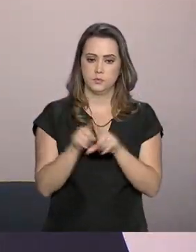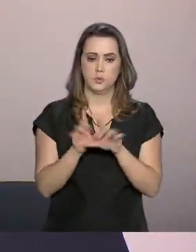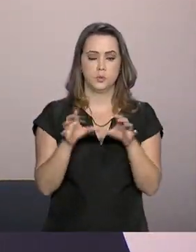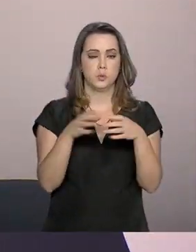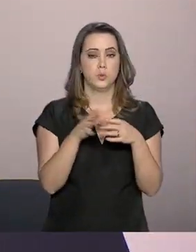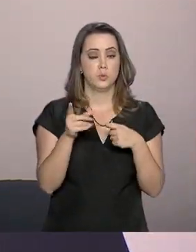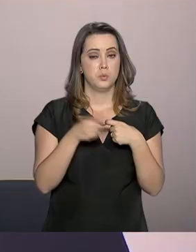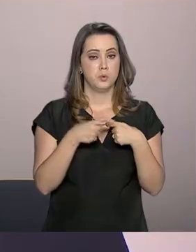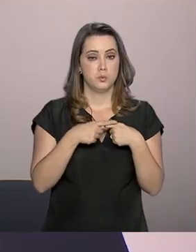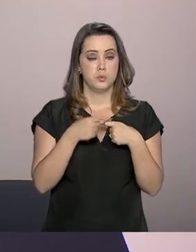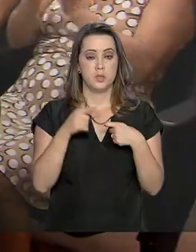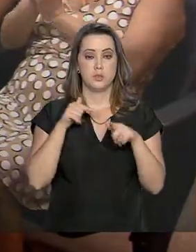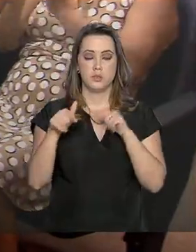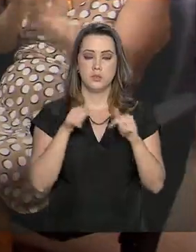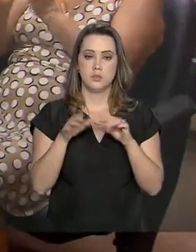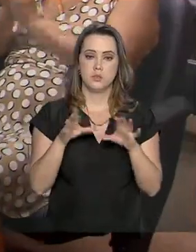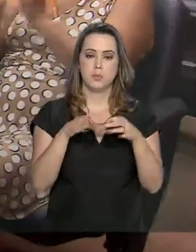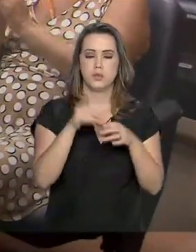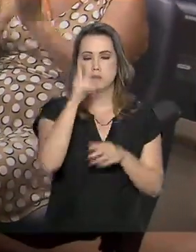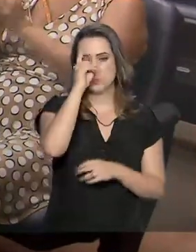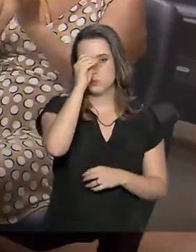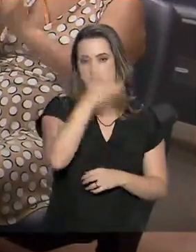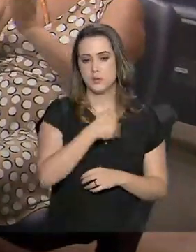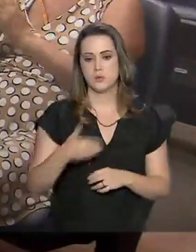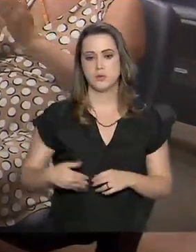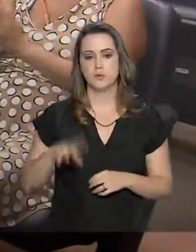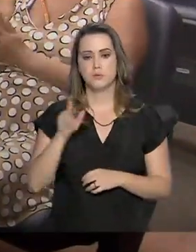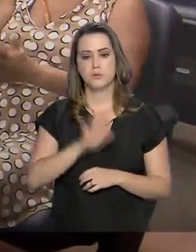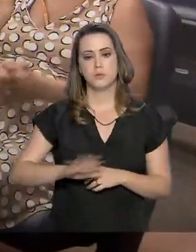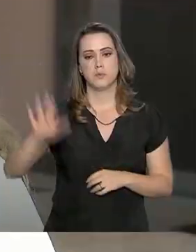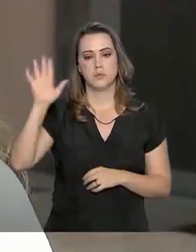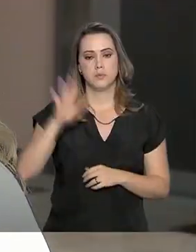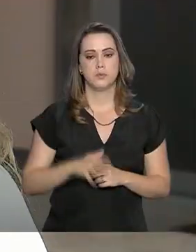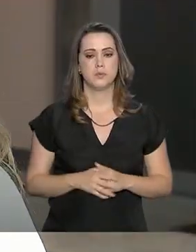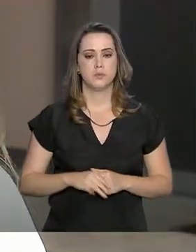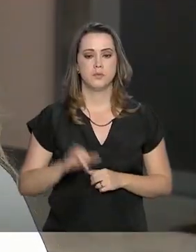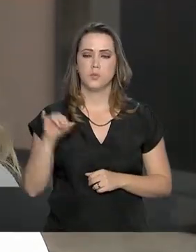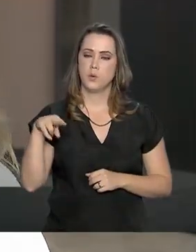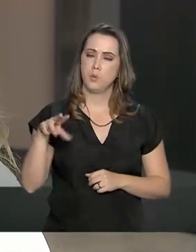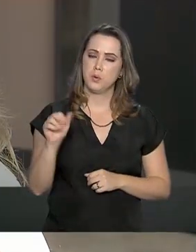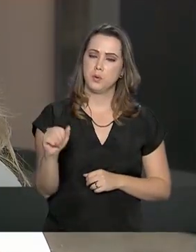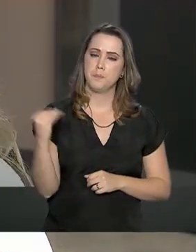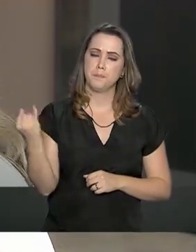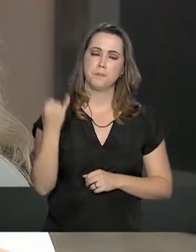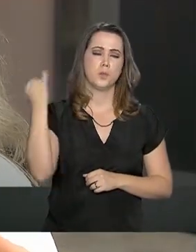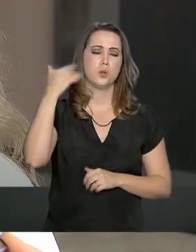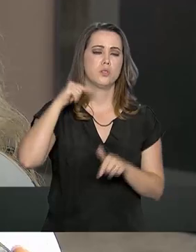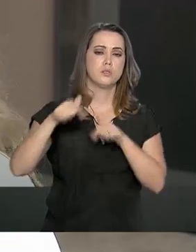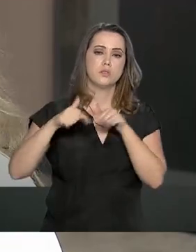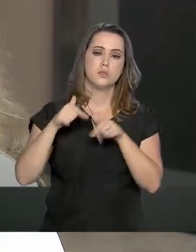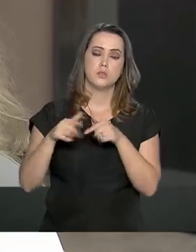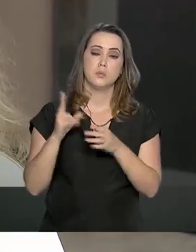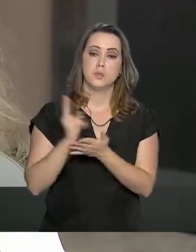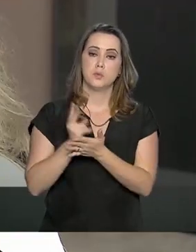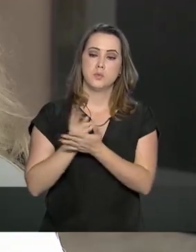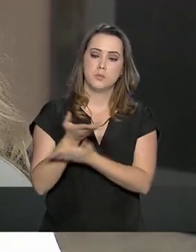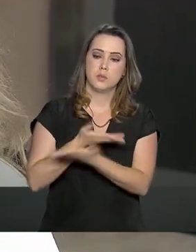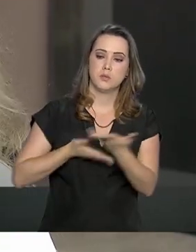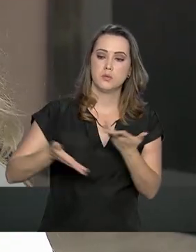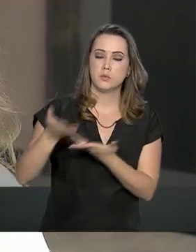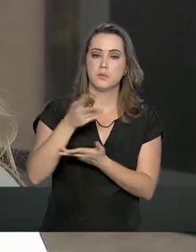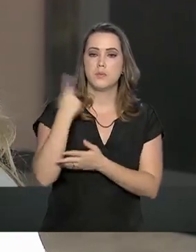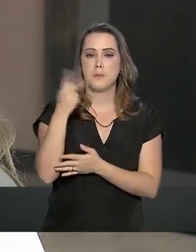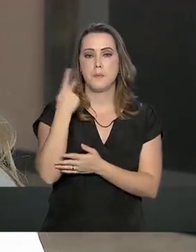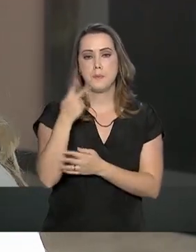equipes médicas que atuam em hospitais públicos de todo o país. O INCA tem um papel fundamental, inclusive, na articulação